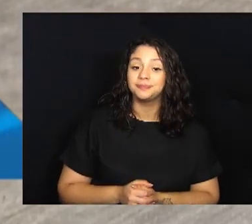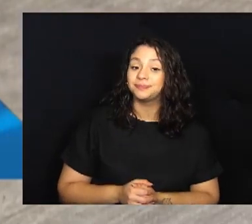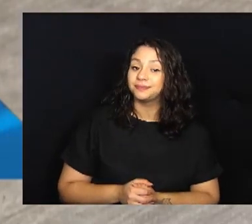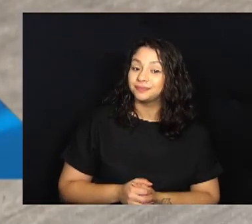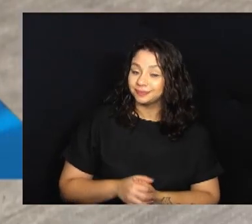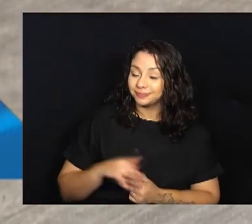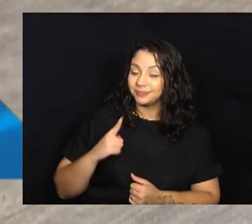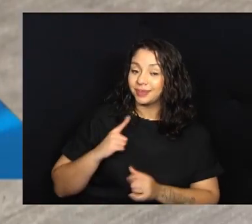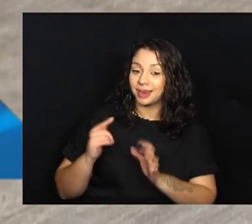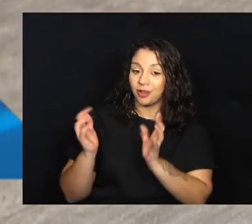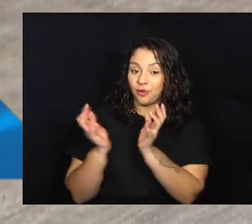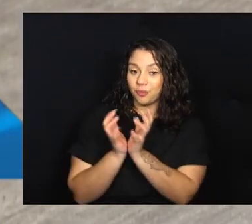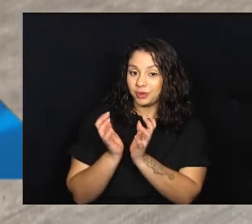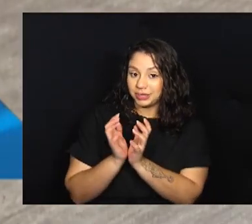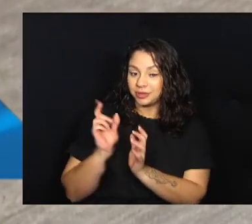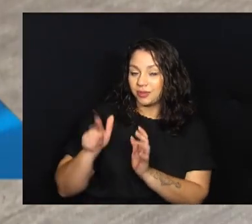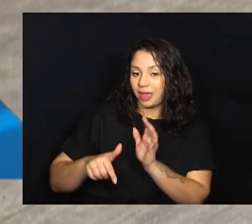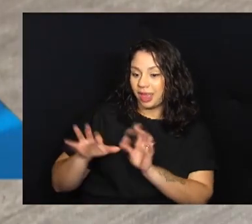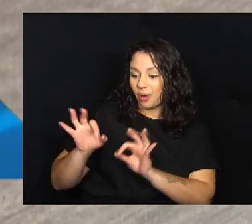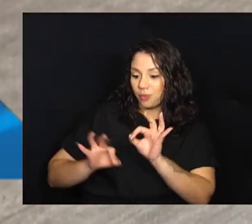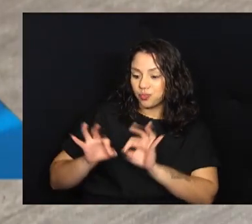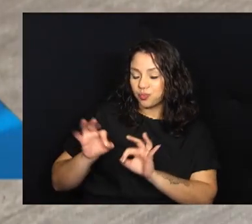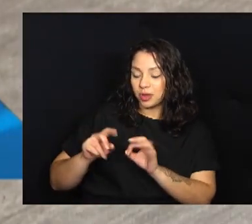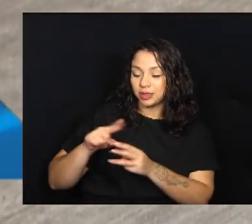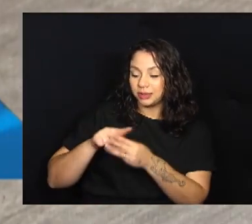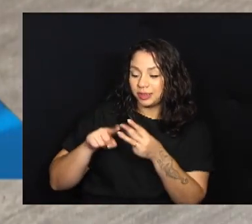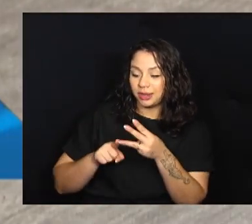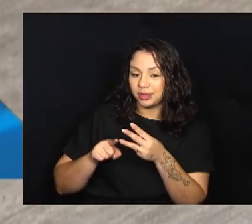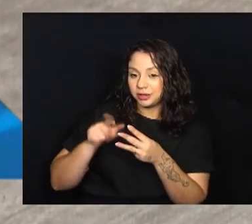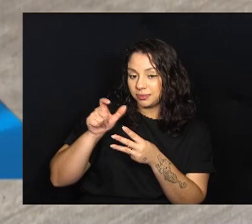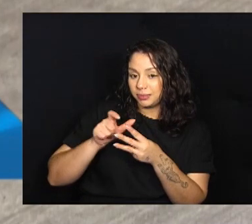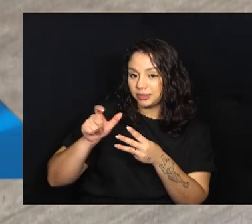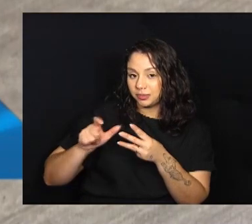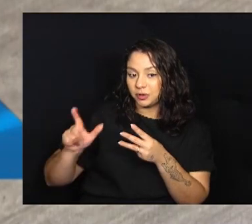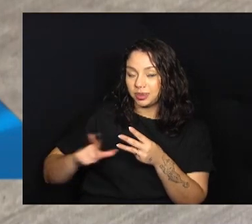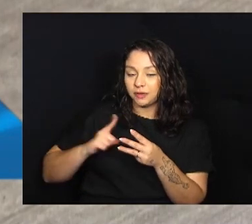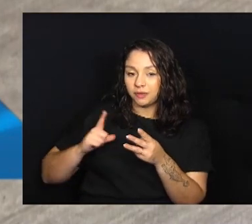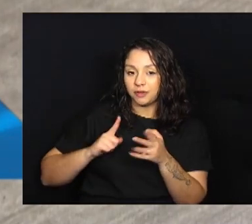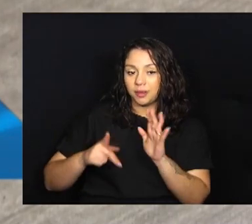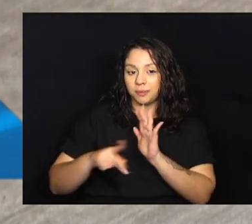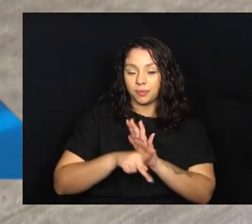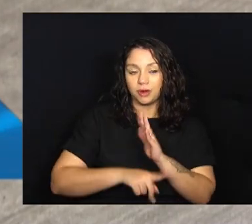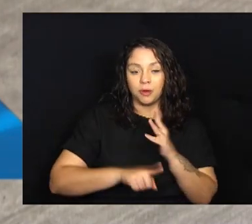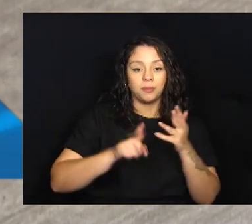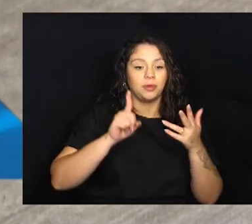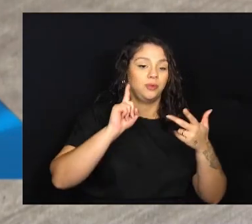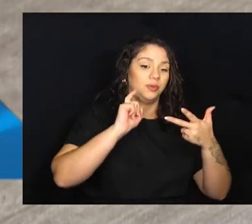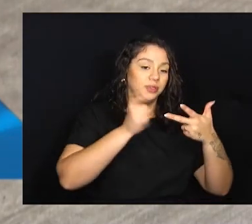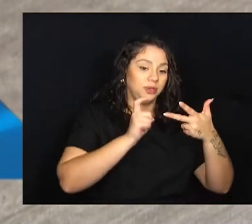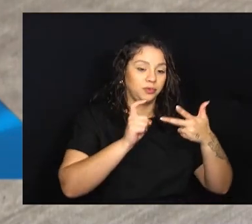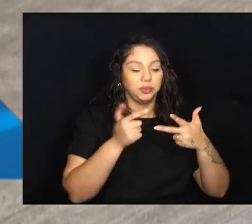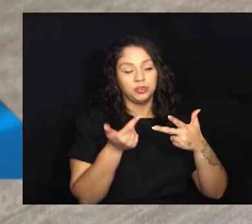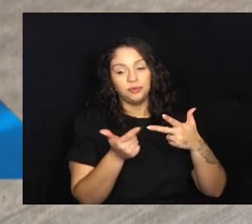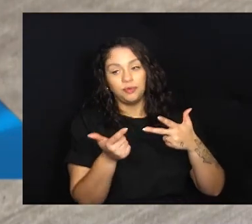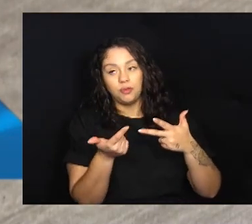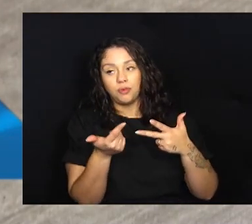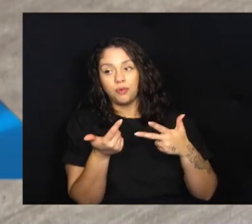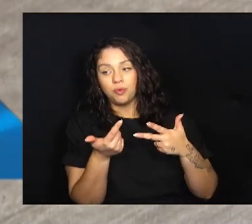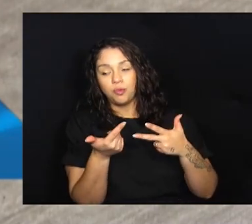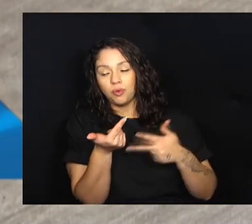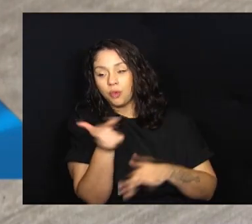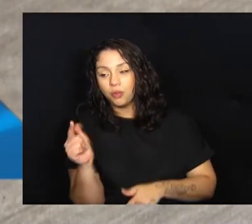comissão organizadora, onde 3 pessoas são indicadas pelo Executivo, as outras 3 pela sociedade civil, para que